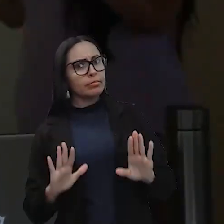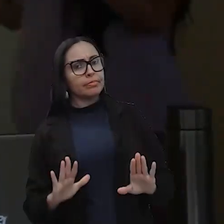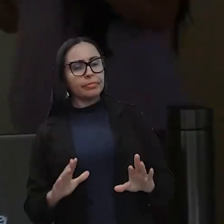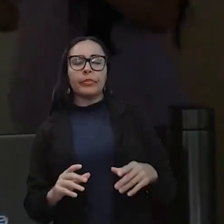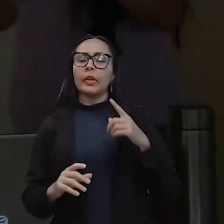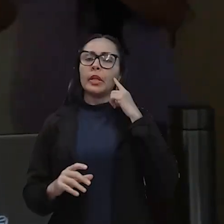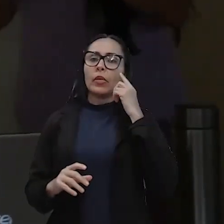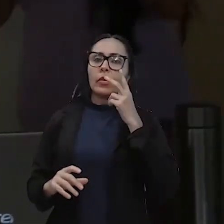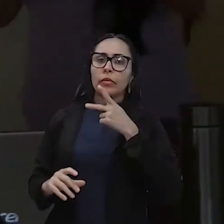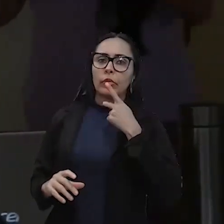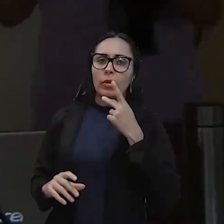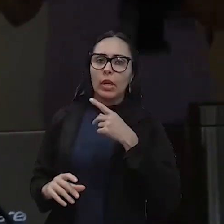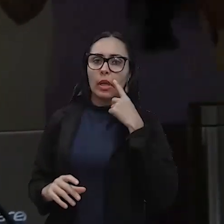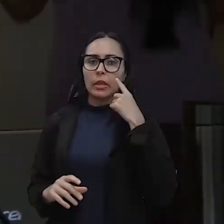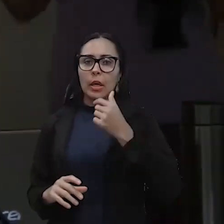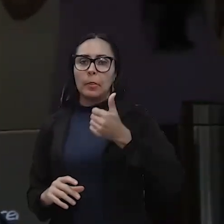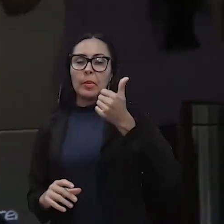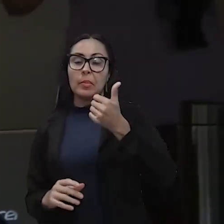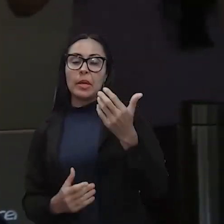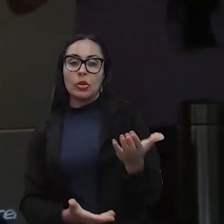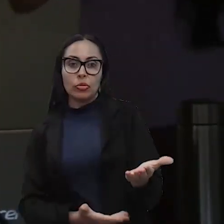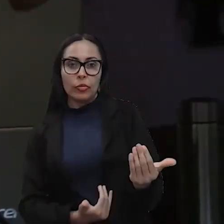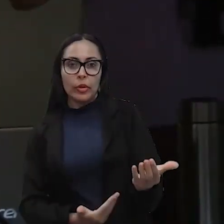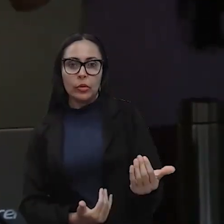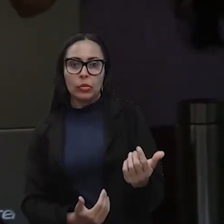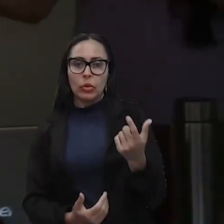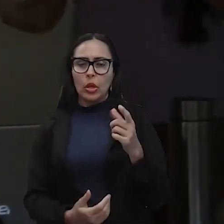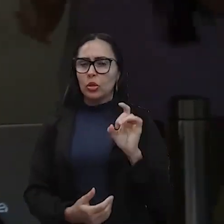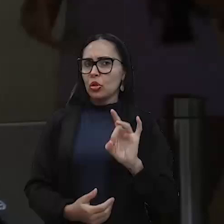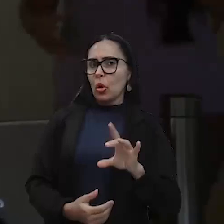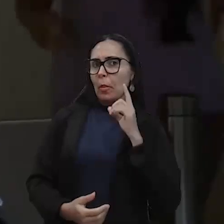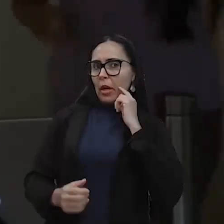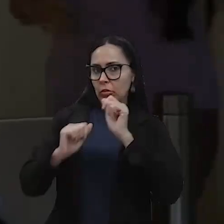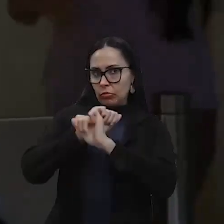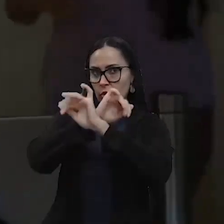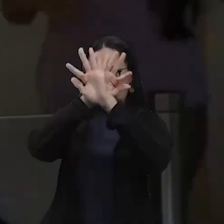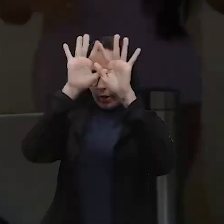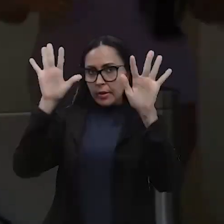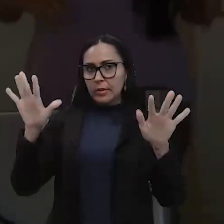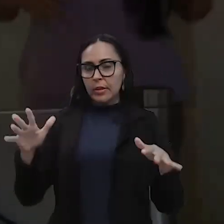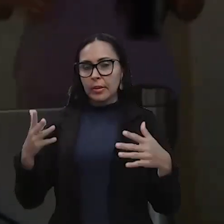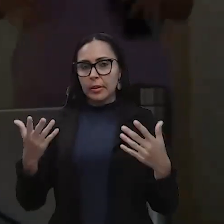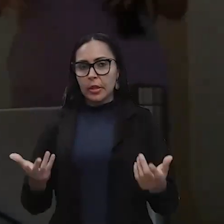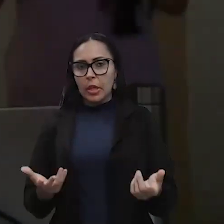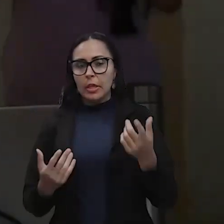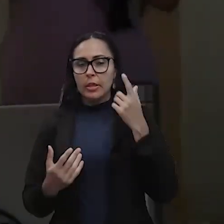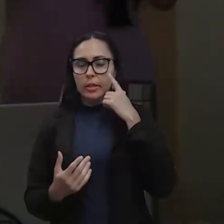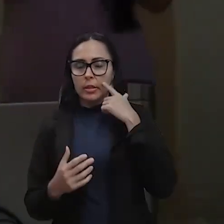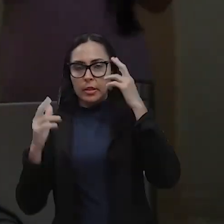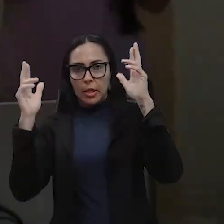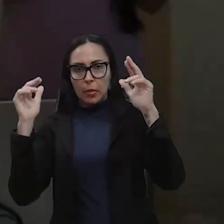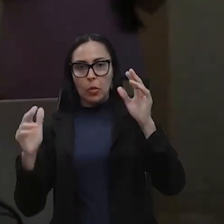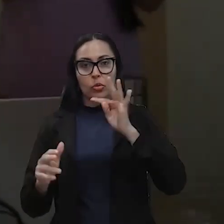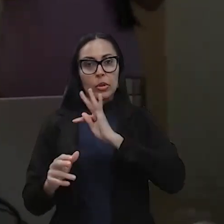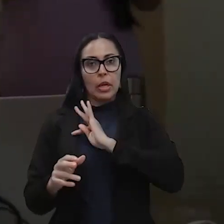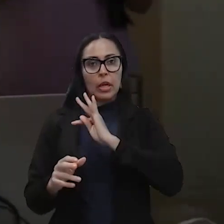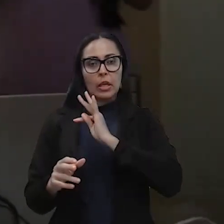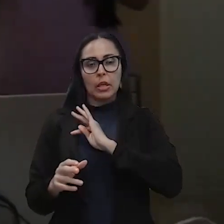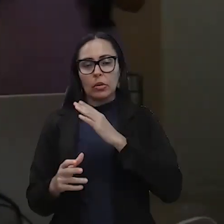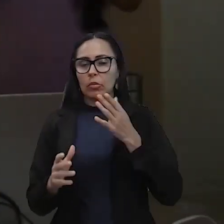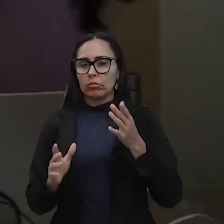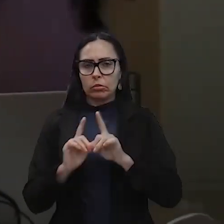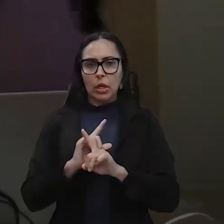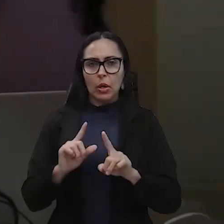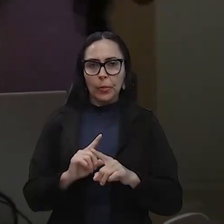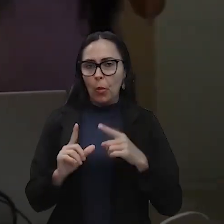primeira juventude, só para clarear. A gente não vai se aprofundar em termos técnicos difíceis aqui, porque o objetivo não é esse. O objetivo